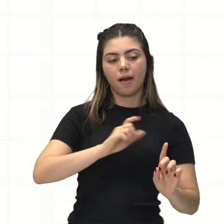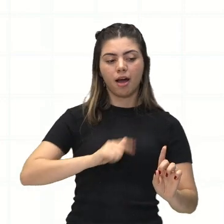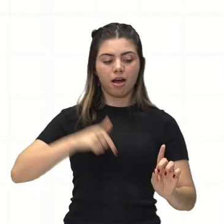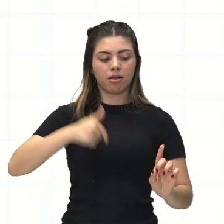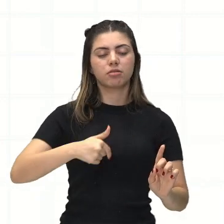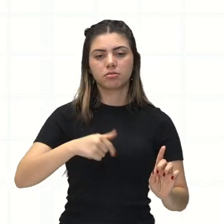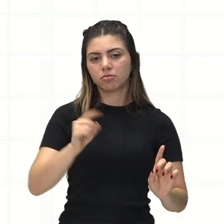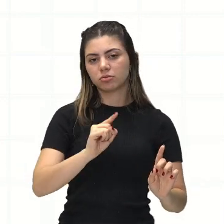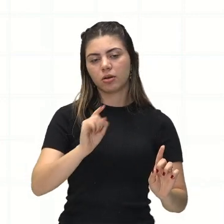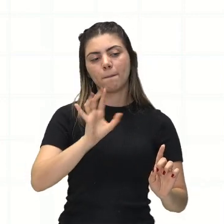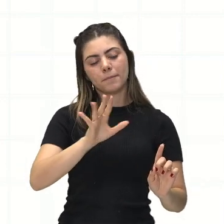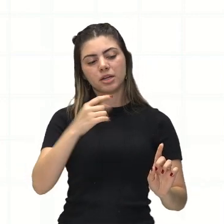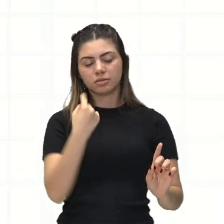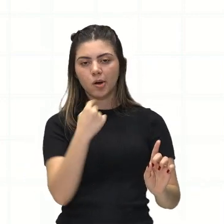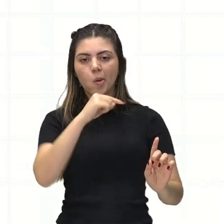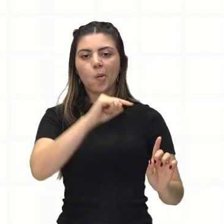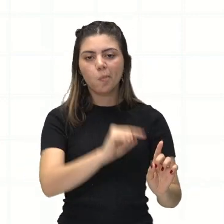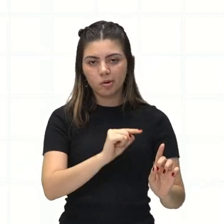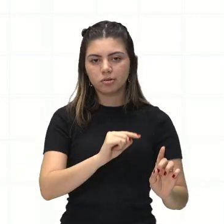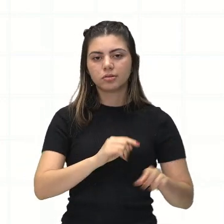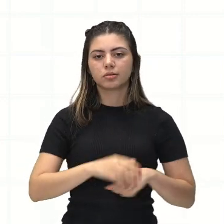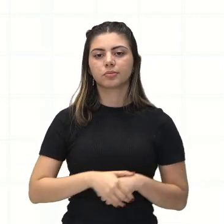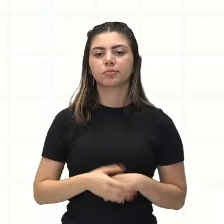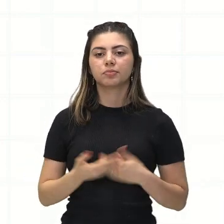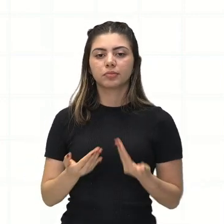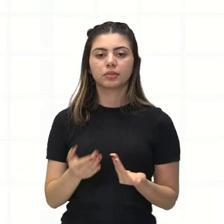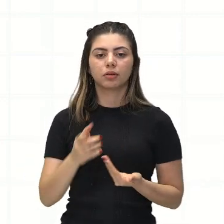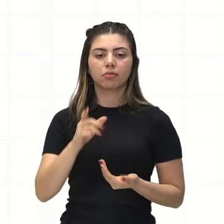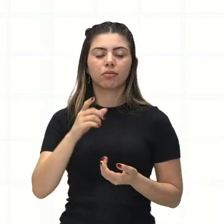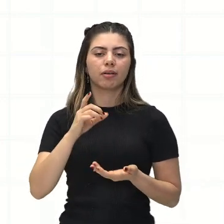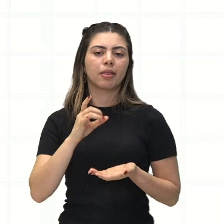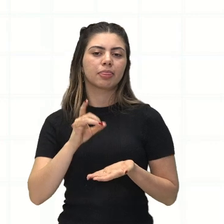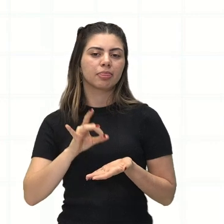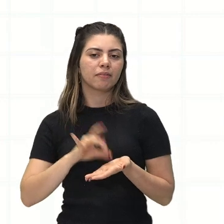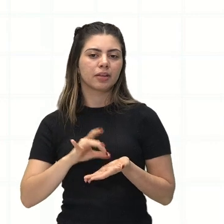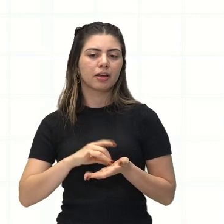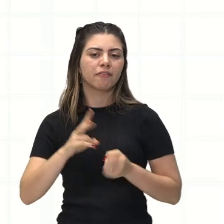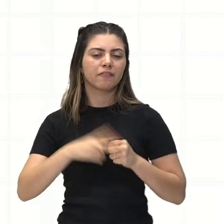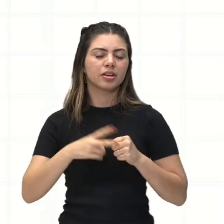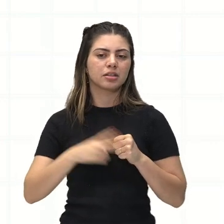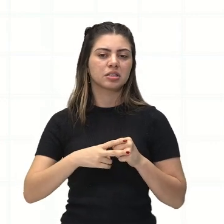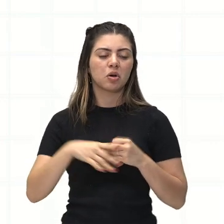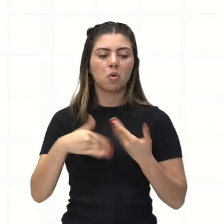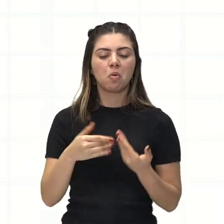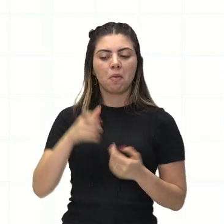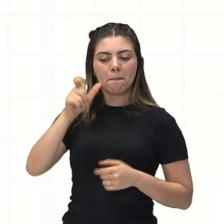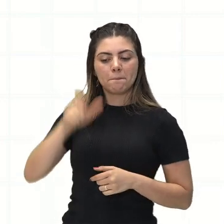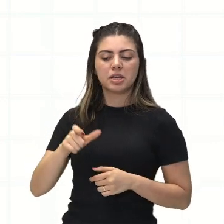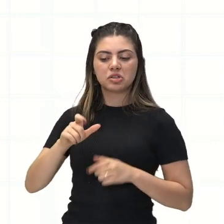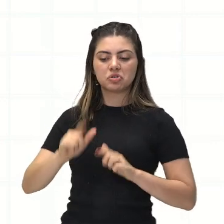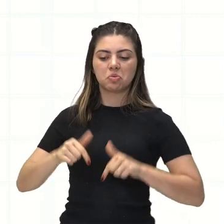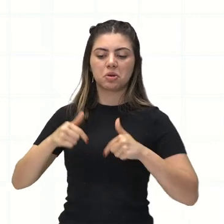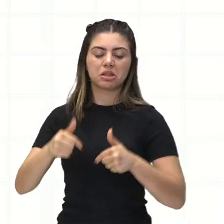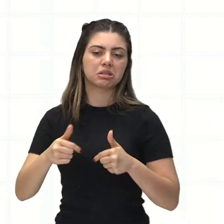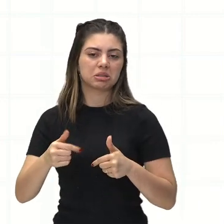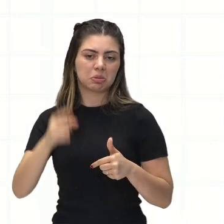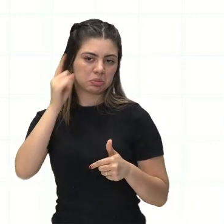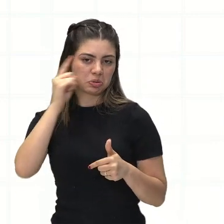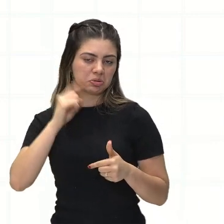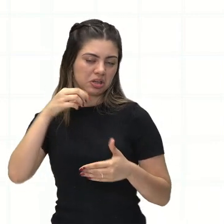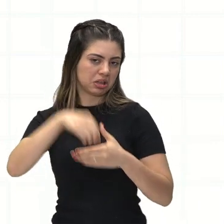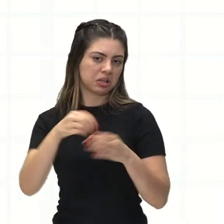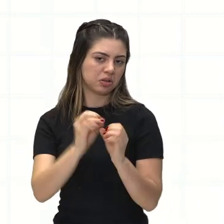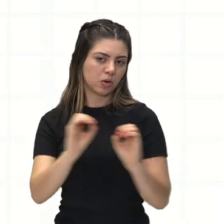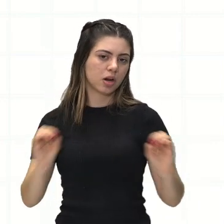sujeito. É usada quando se quer enfatizar o objeto da ação ou quando o agente é desconhecido, irrelevante ou já